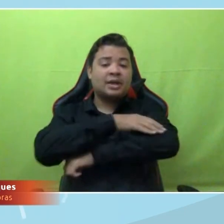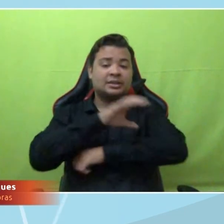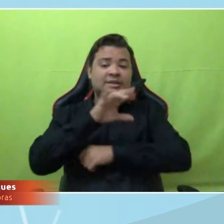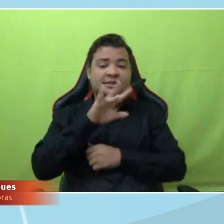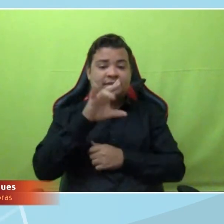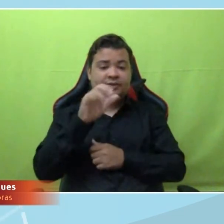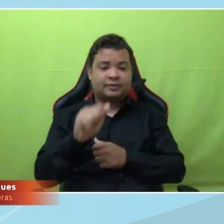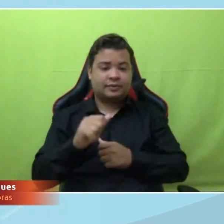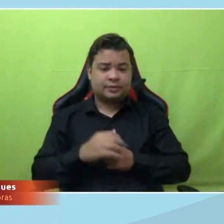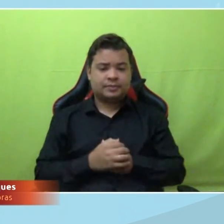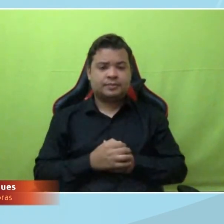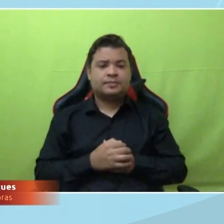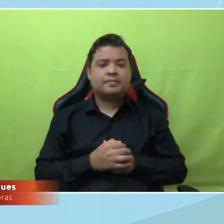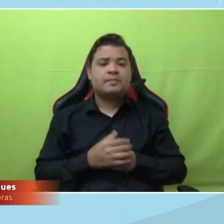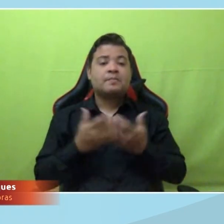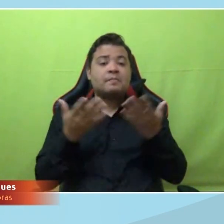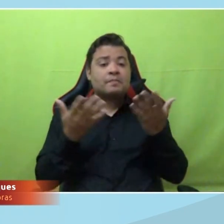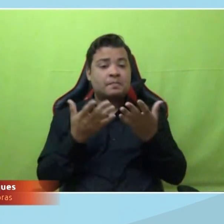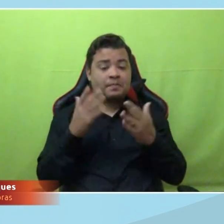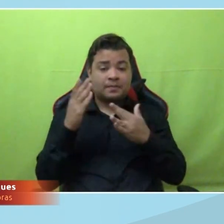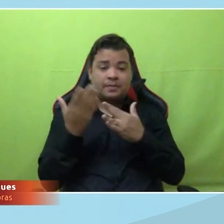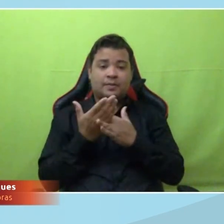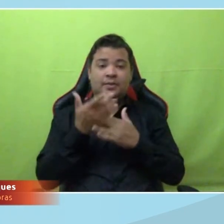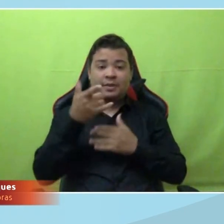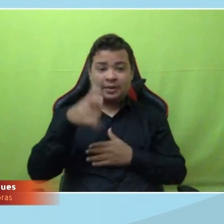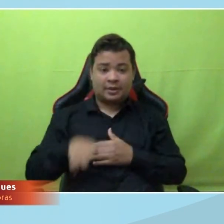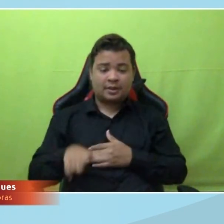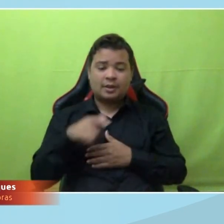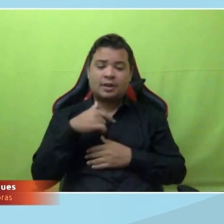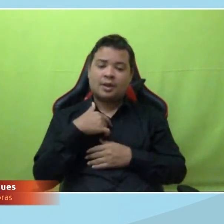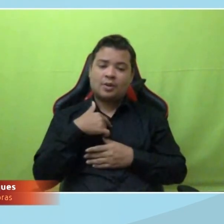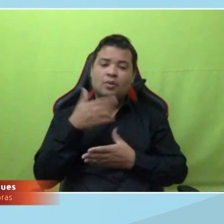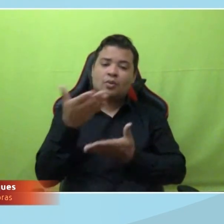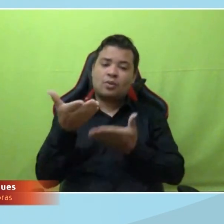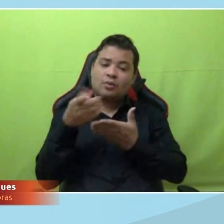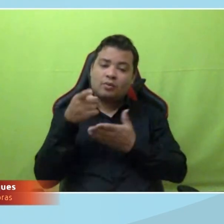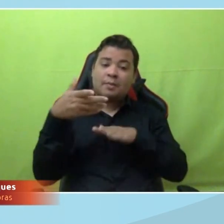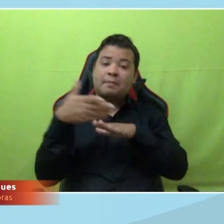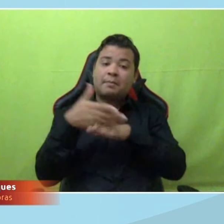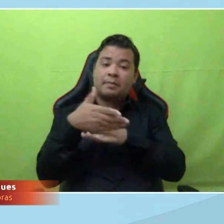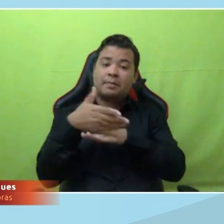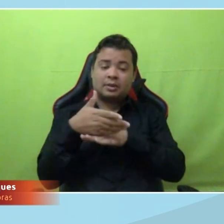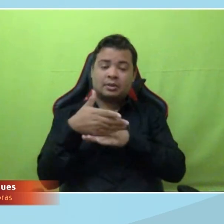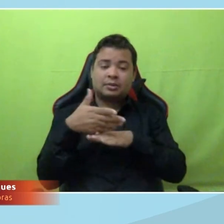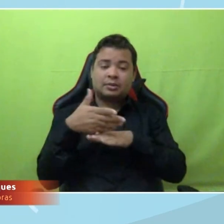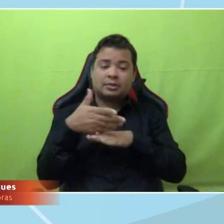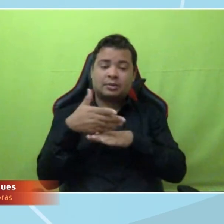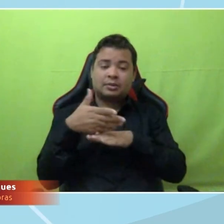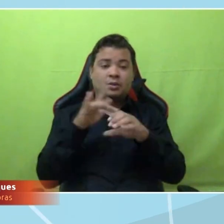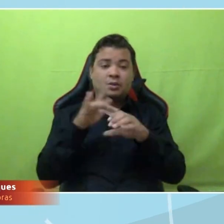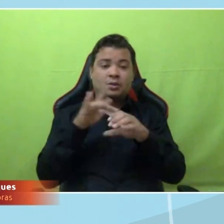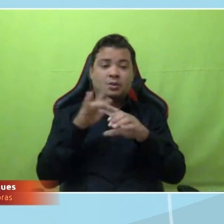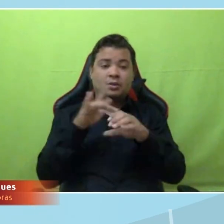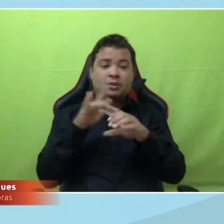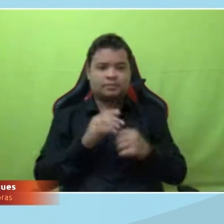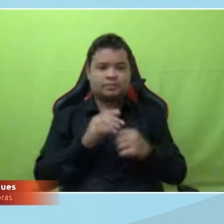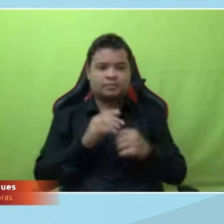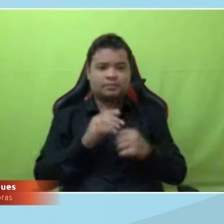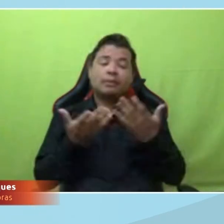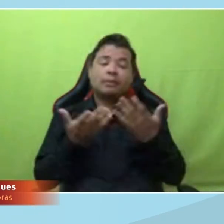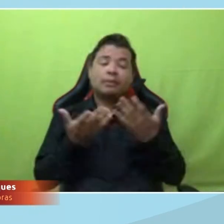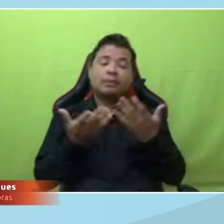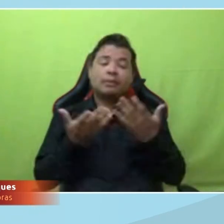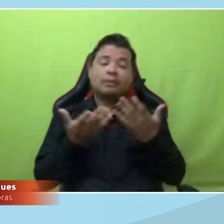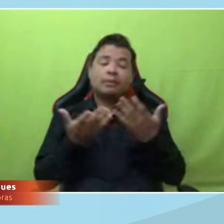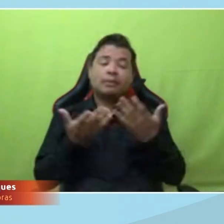Bom, a gente vai para mais um intervalo e eu te convido a participar do Conexões. apesar do nosso programa, por enquanto, não ser